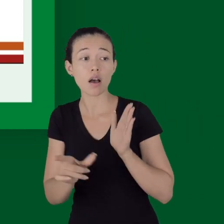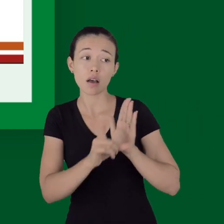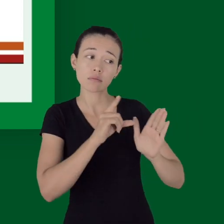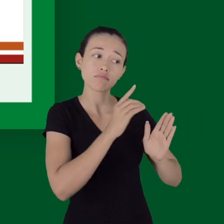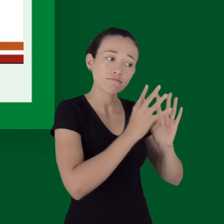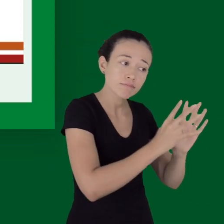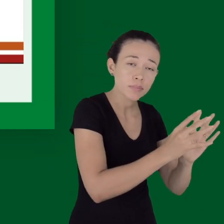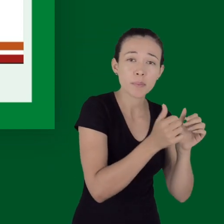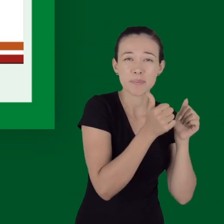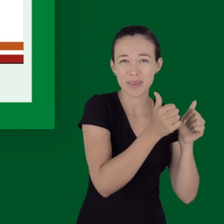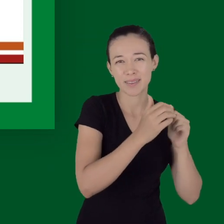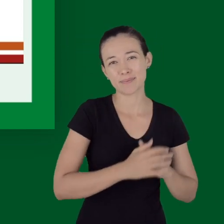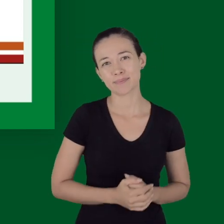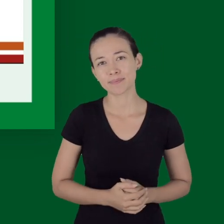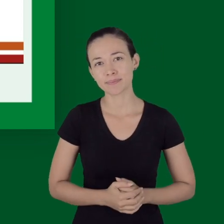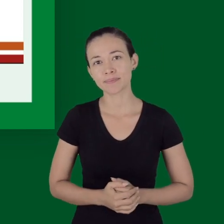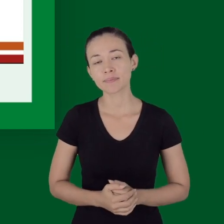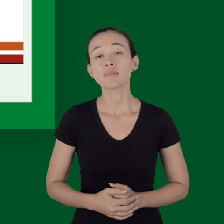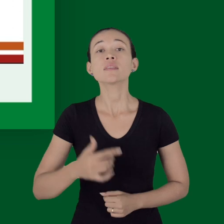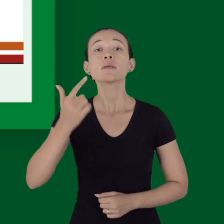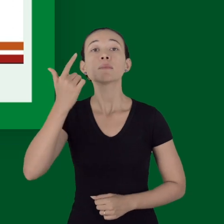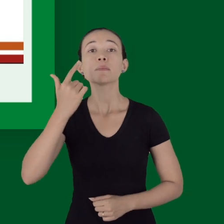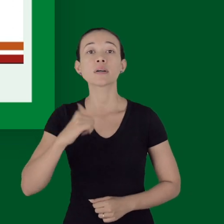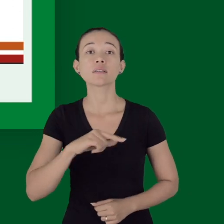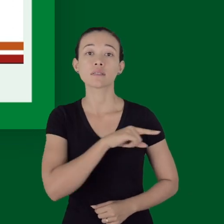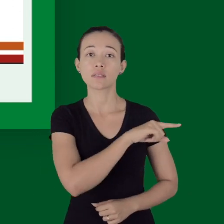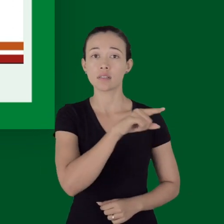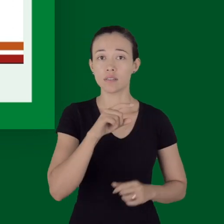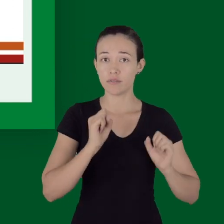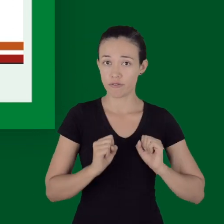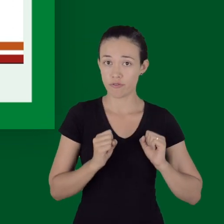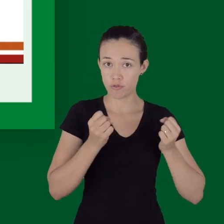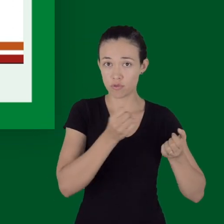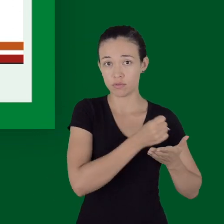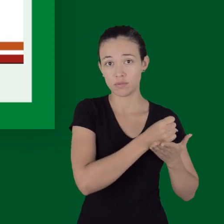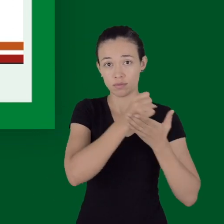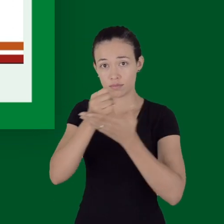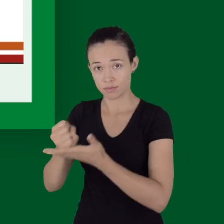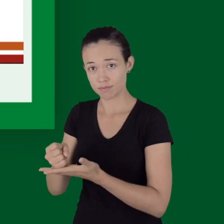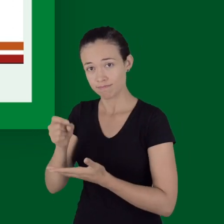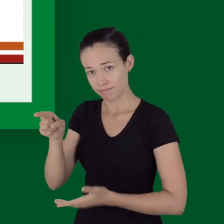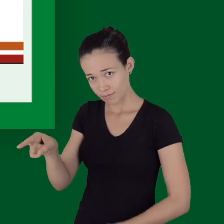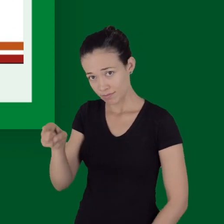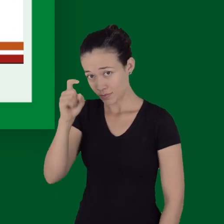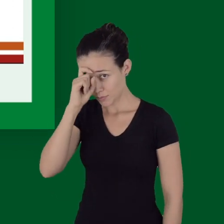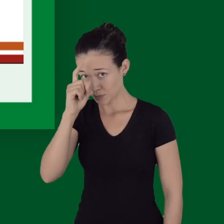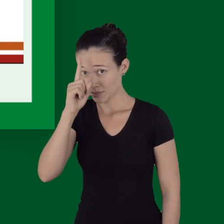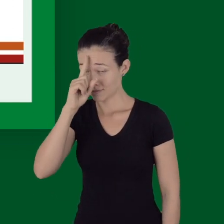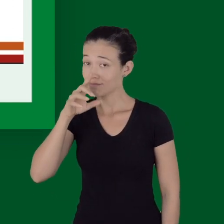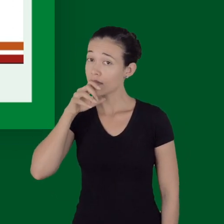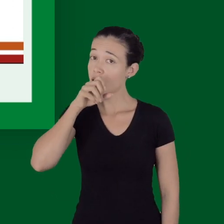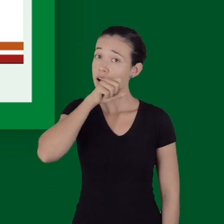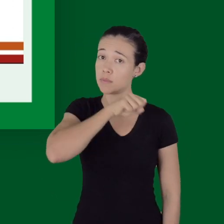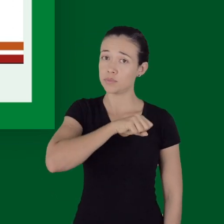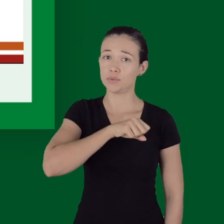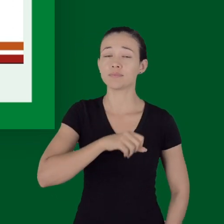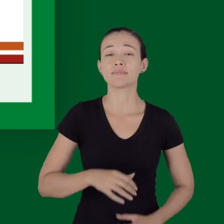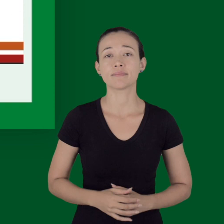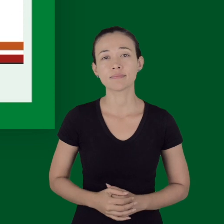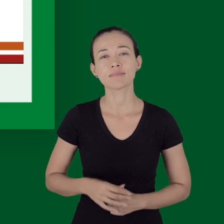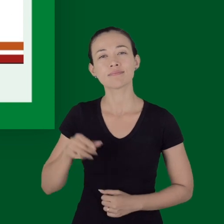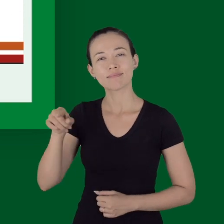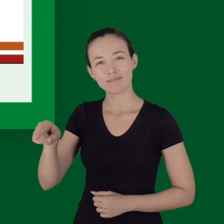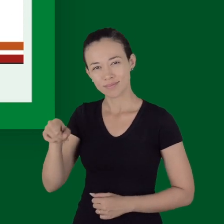excelência. Todos os esforços devem ser feitos no sentido de evitar o atraso durante o transporte do paciente com suspeita de AVC. Então, chega